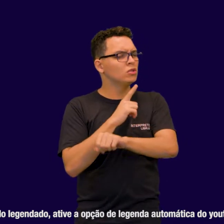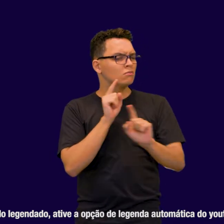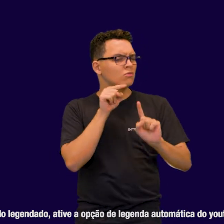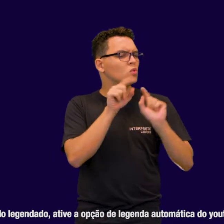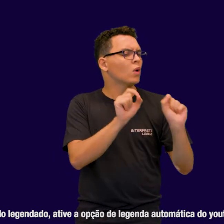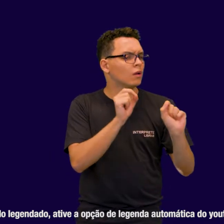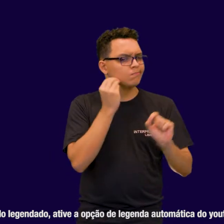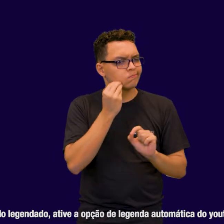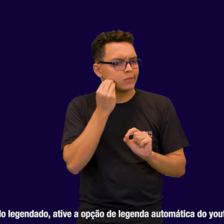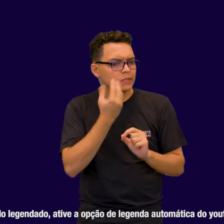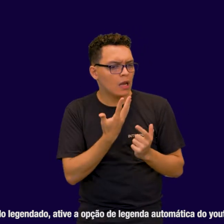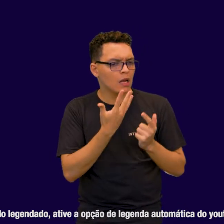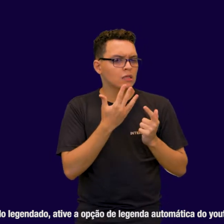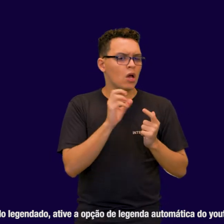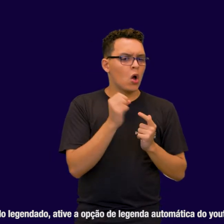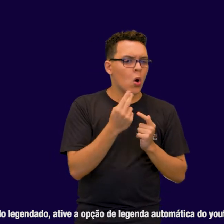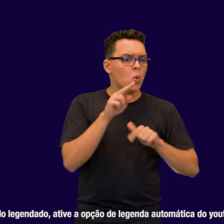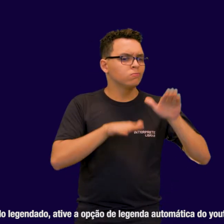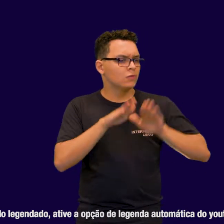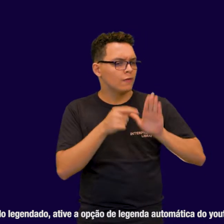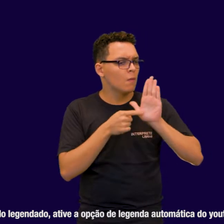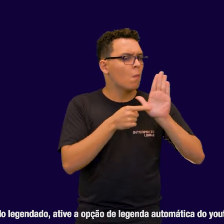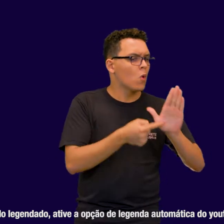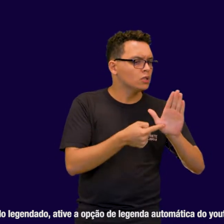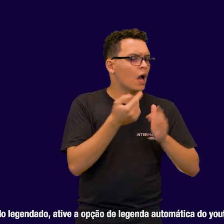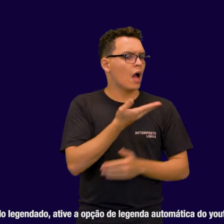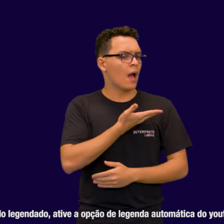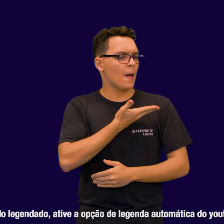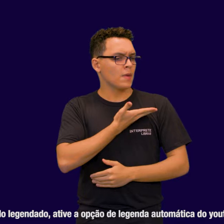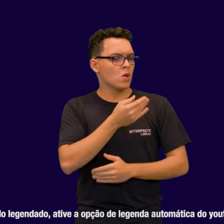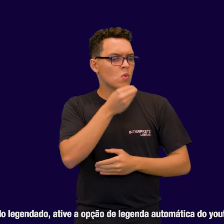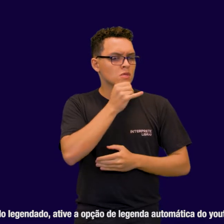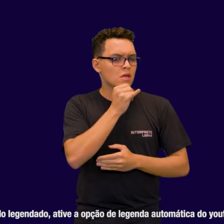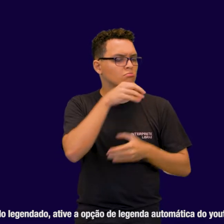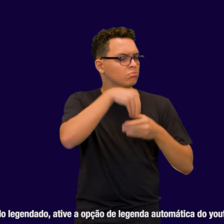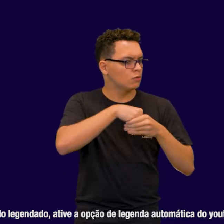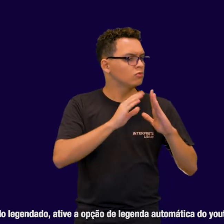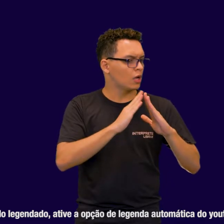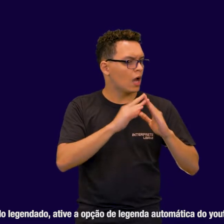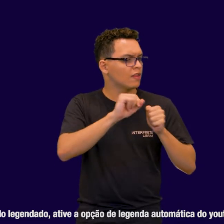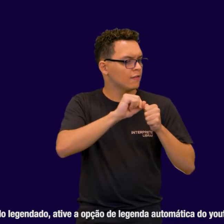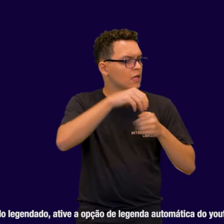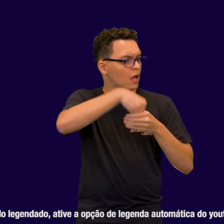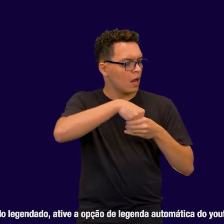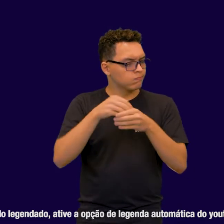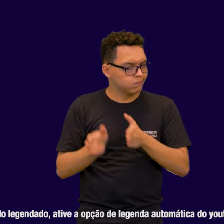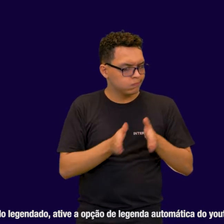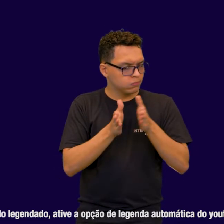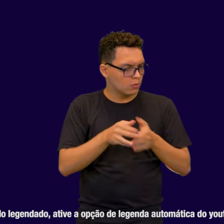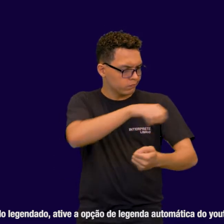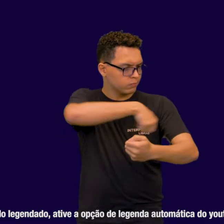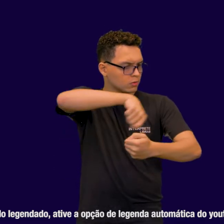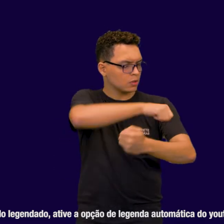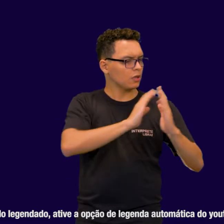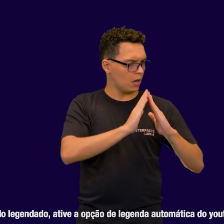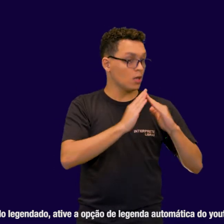A experimentar, talvez trazer os amigos para dentro de casa e fazer a cerveja ali no momento de confraternização. Hoje a gente consegue